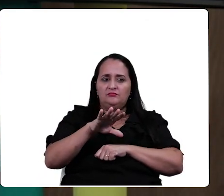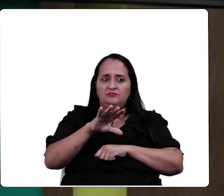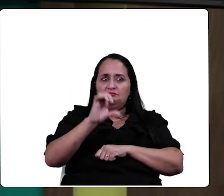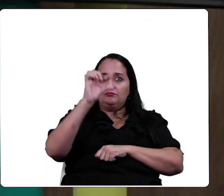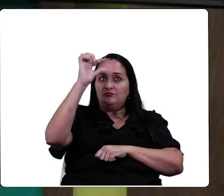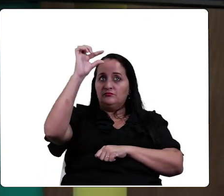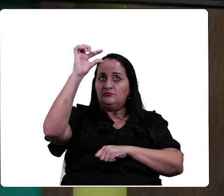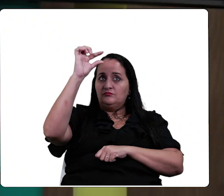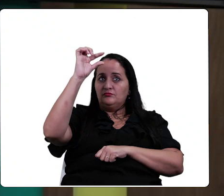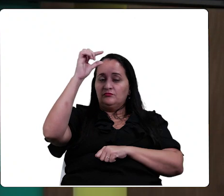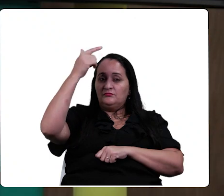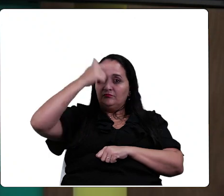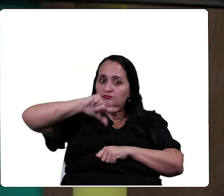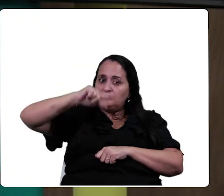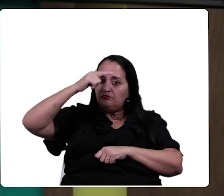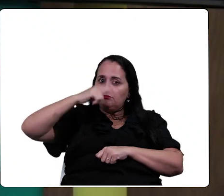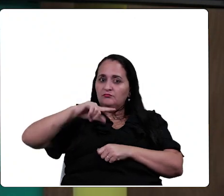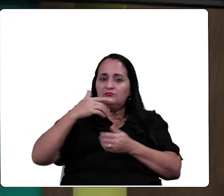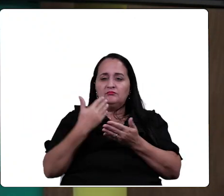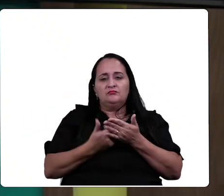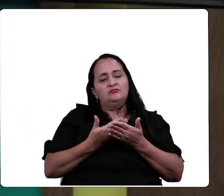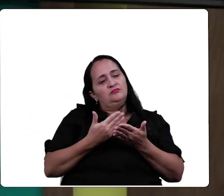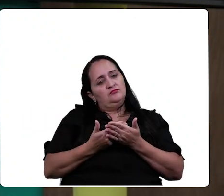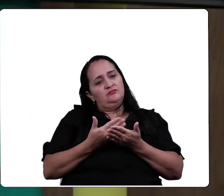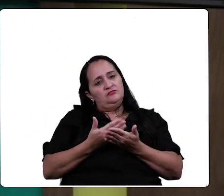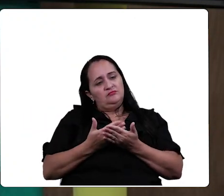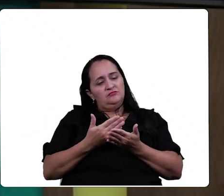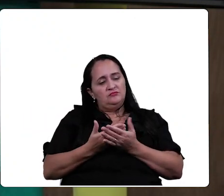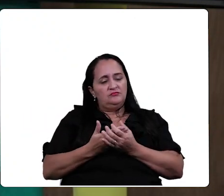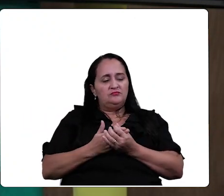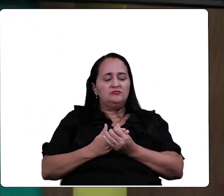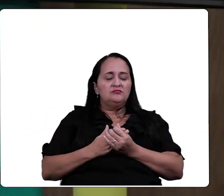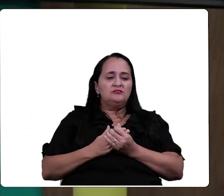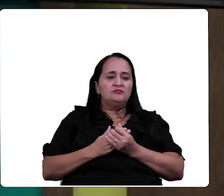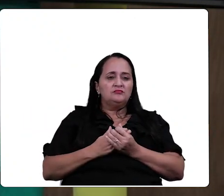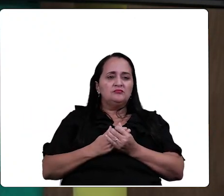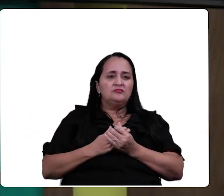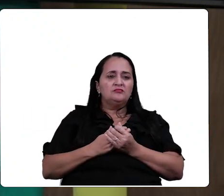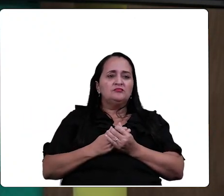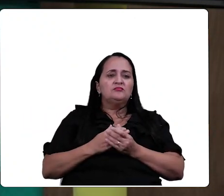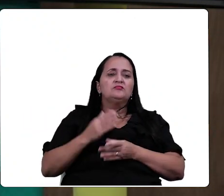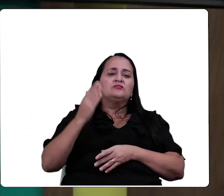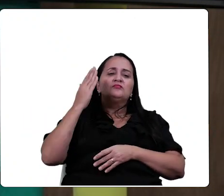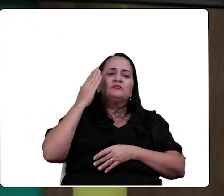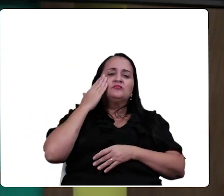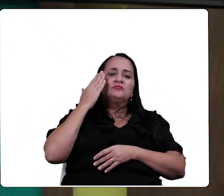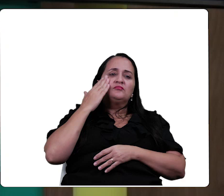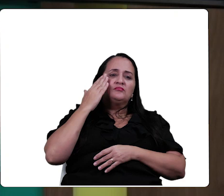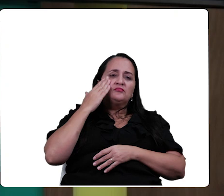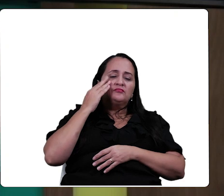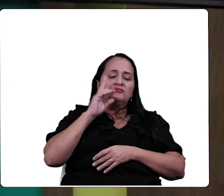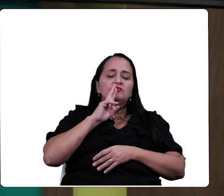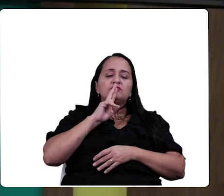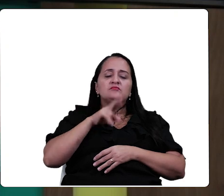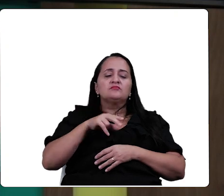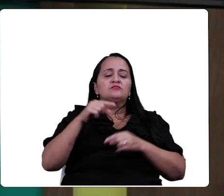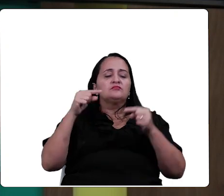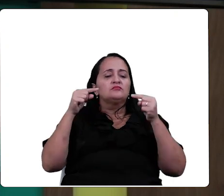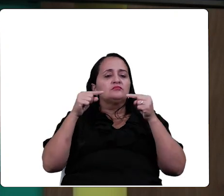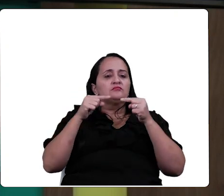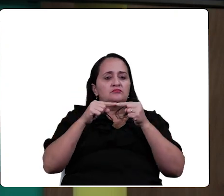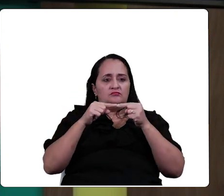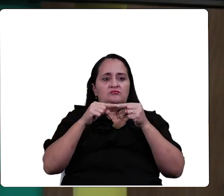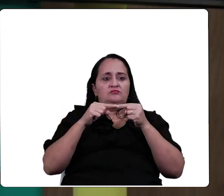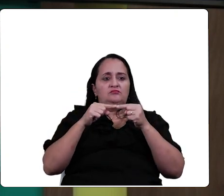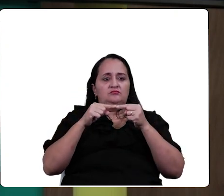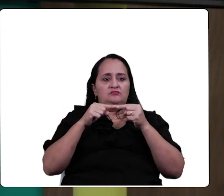pista. Eu preciso de mais, tá? Eu preciso de mais pistas para me dar a resposta exata, correta